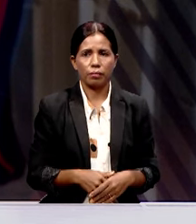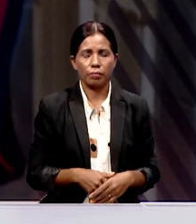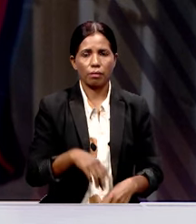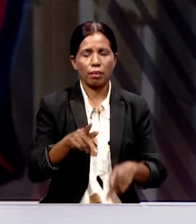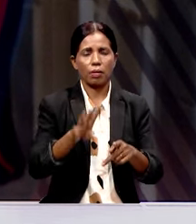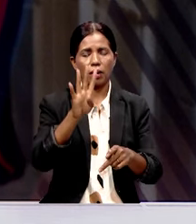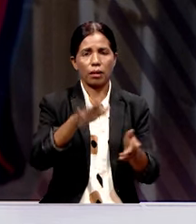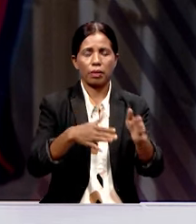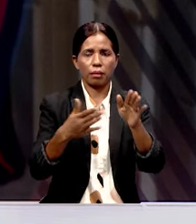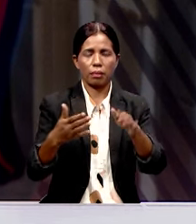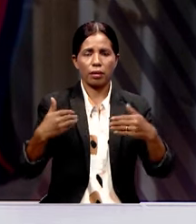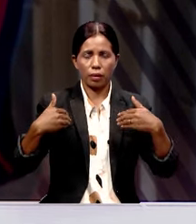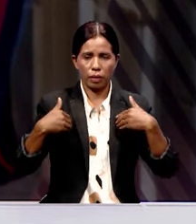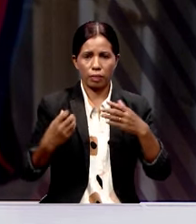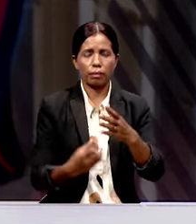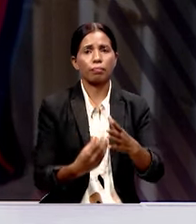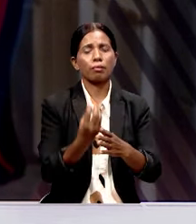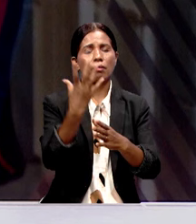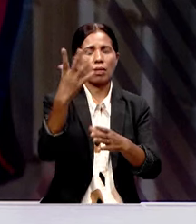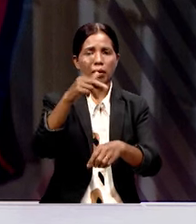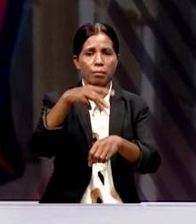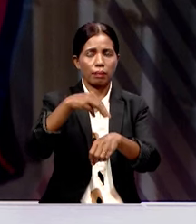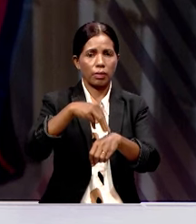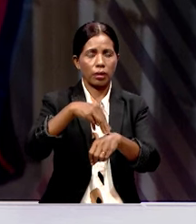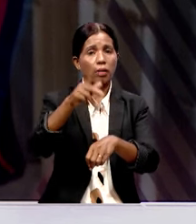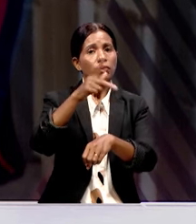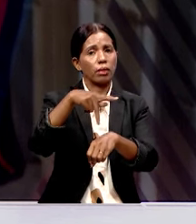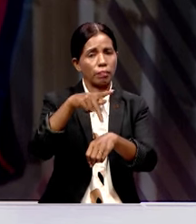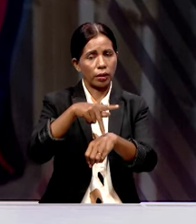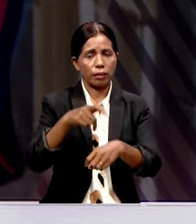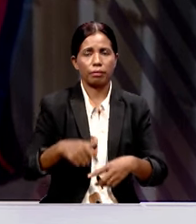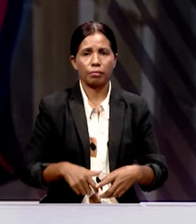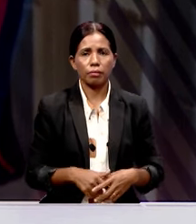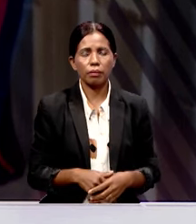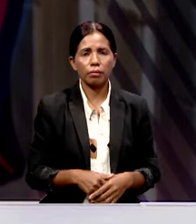Também em Hatmateja foi um moço explosão e a missa em Filipina Sul.